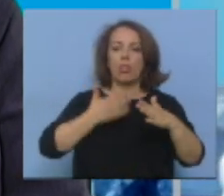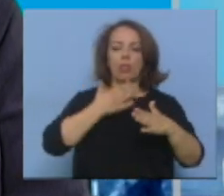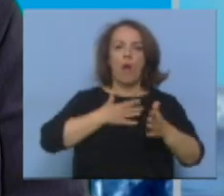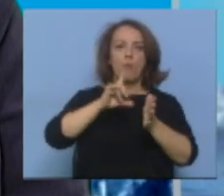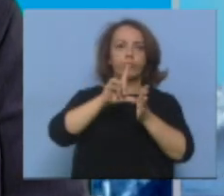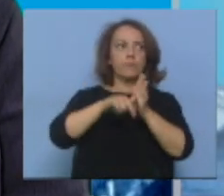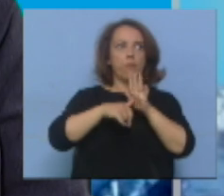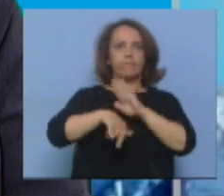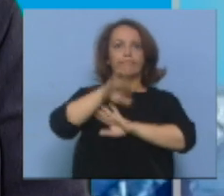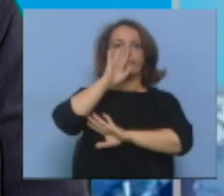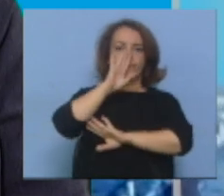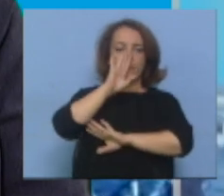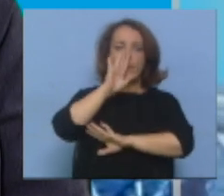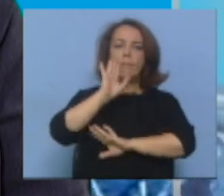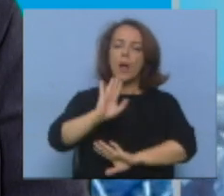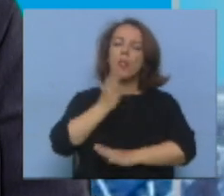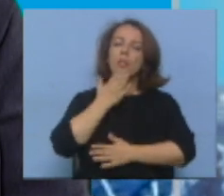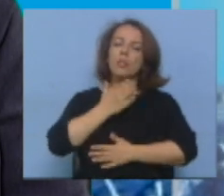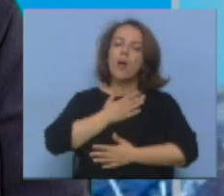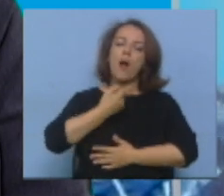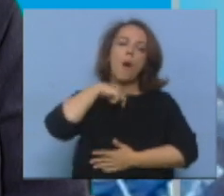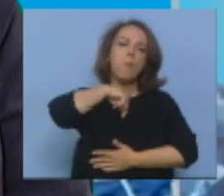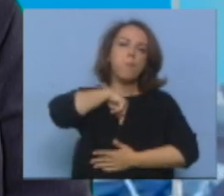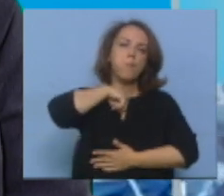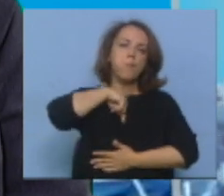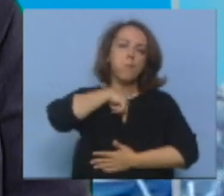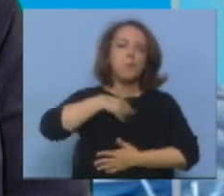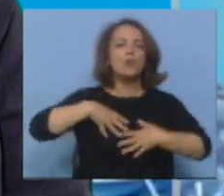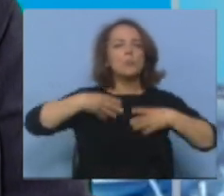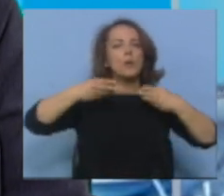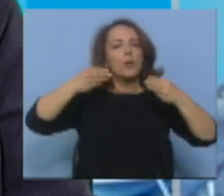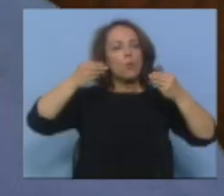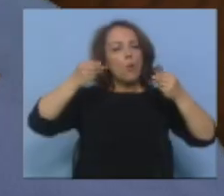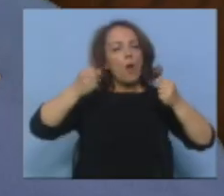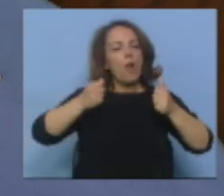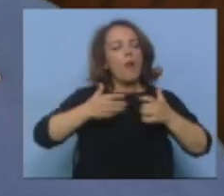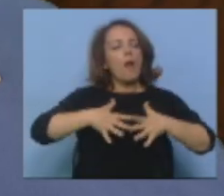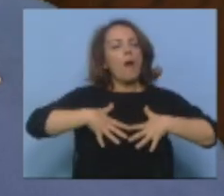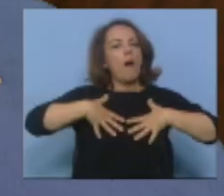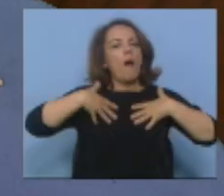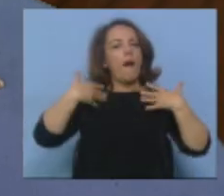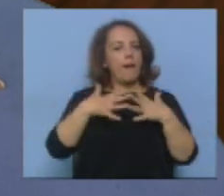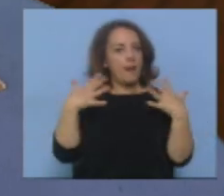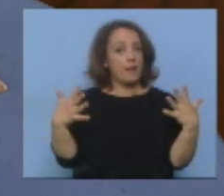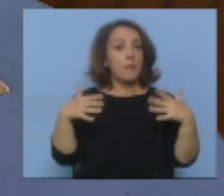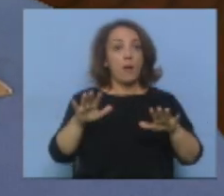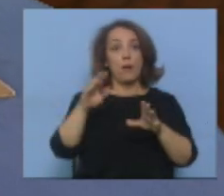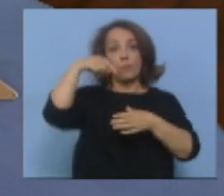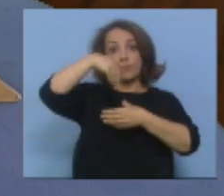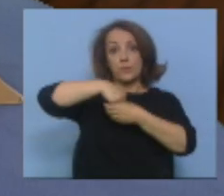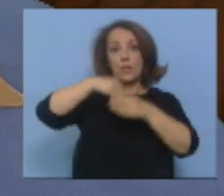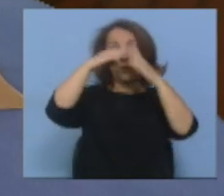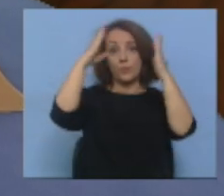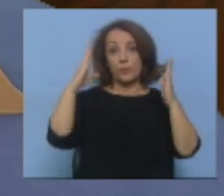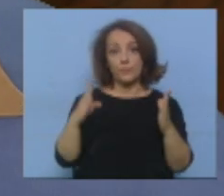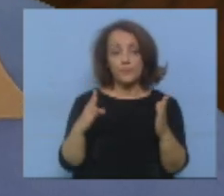uma maturidade espiritual muito grande, não é? Claro, eu também lido, na minha própria casa tem uma pessoa que